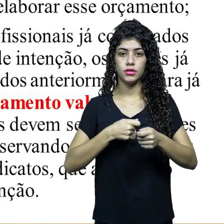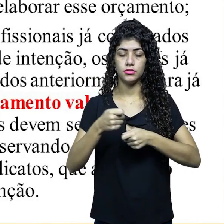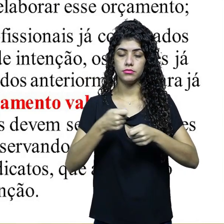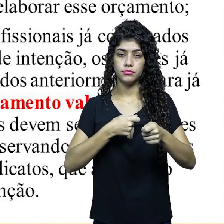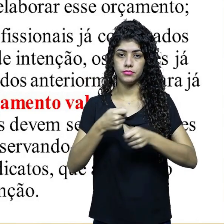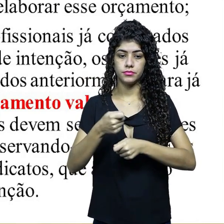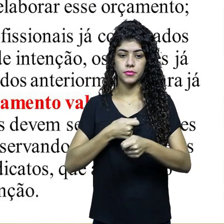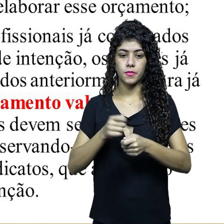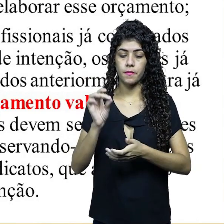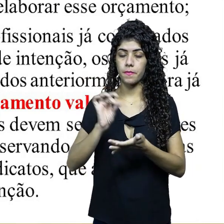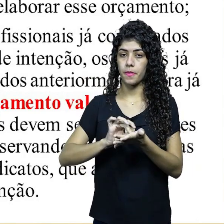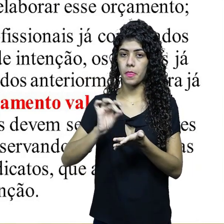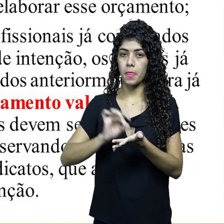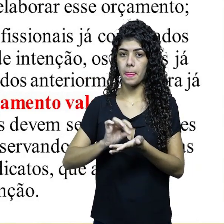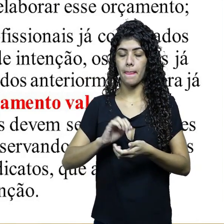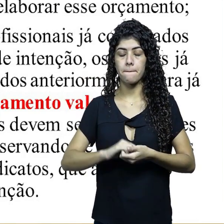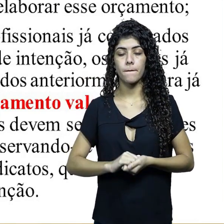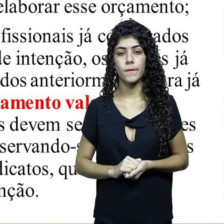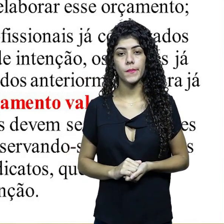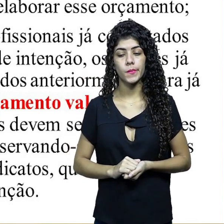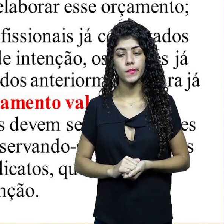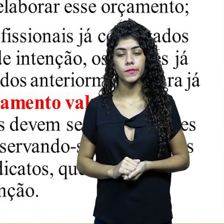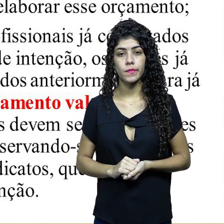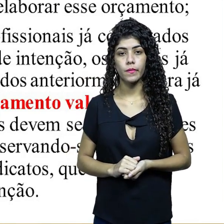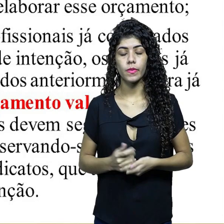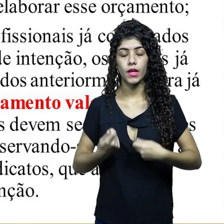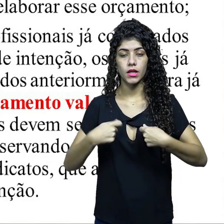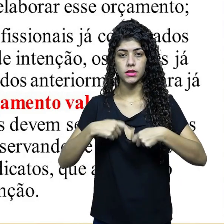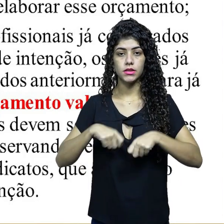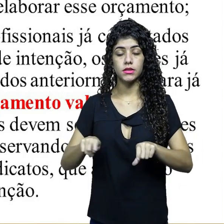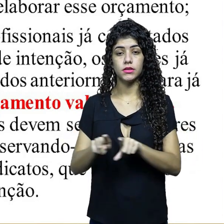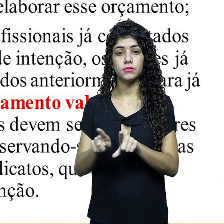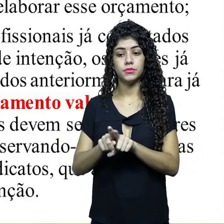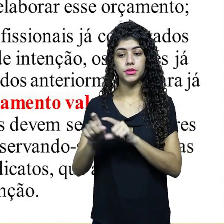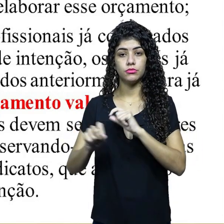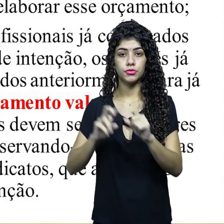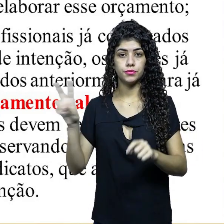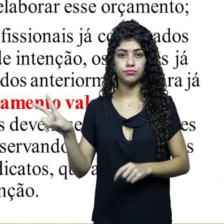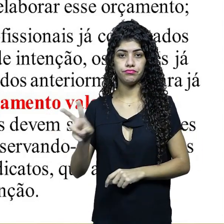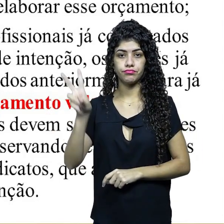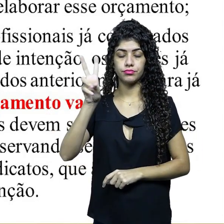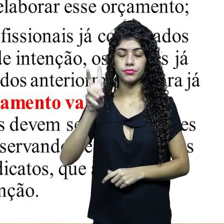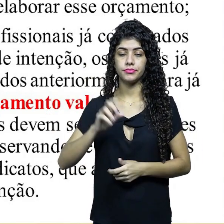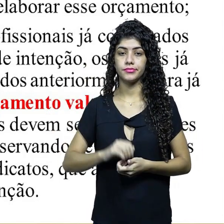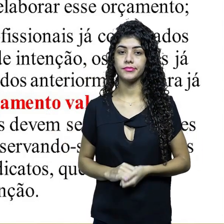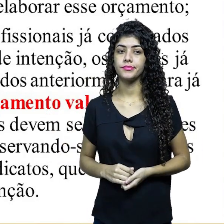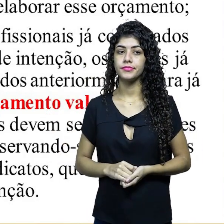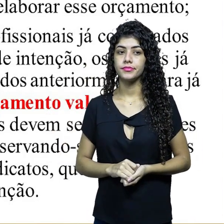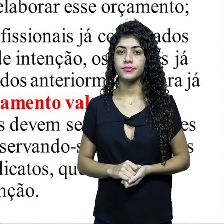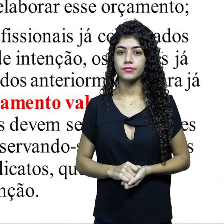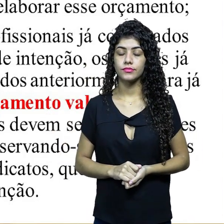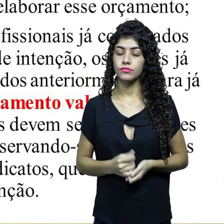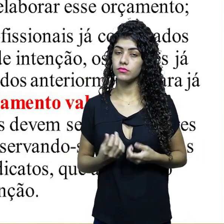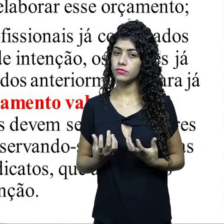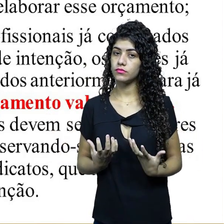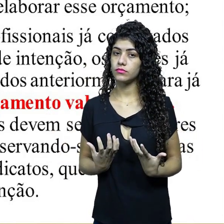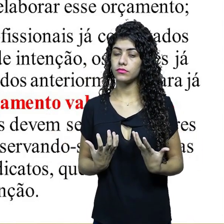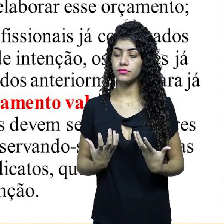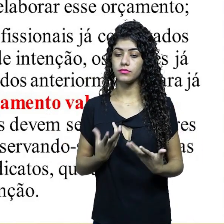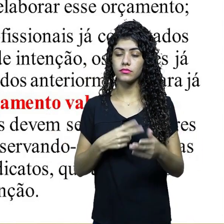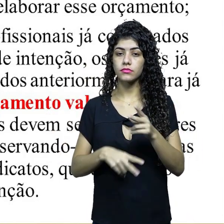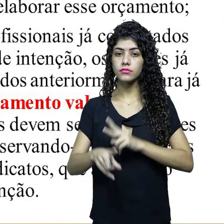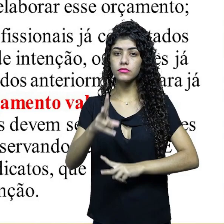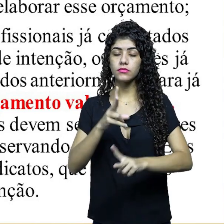orçamento valores reais. Demais funções devem seguir os valores de mercado, observando-se sempre